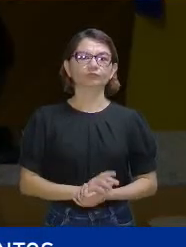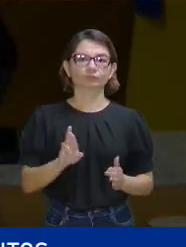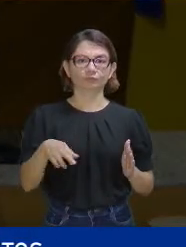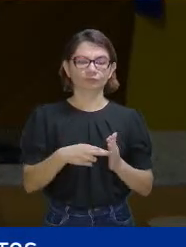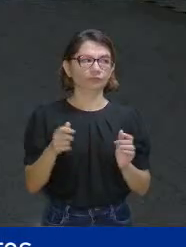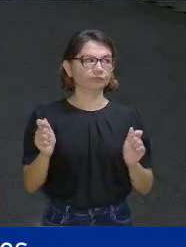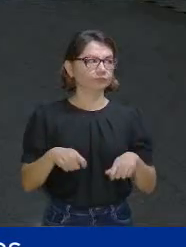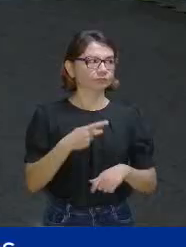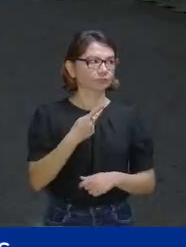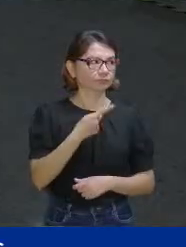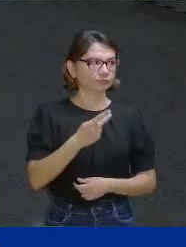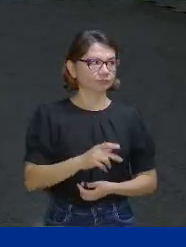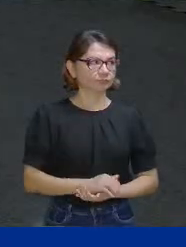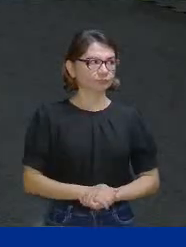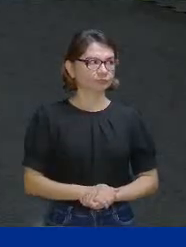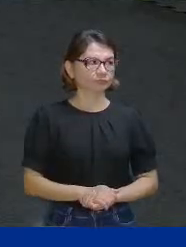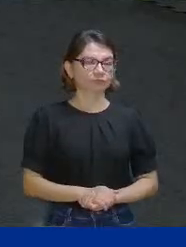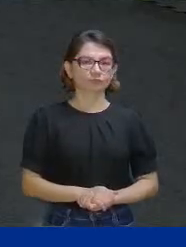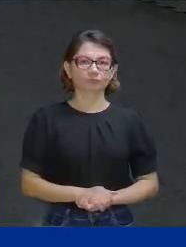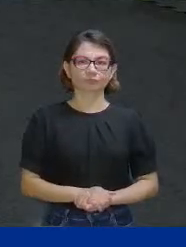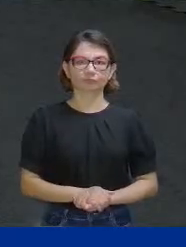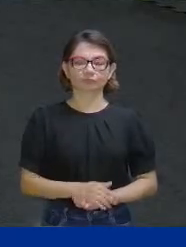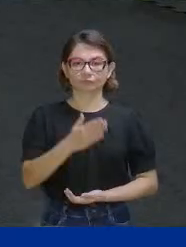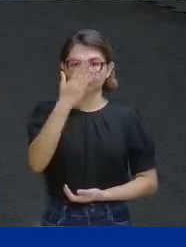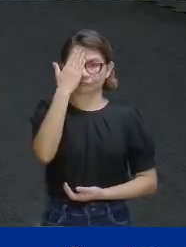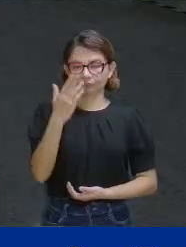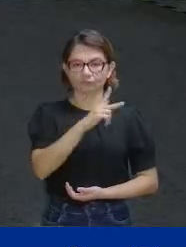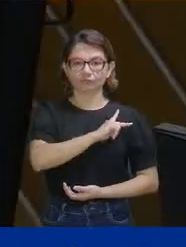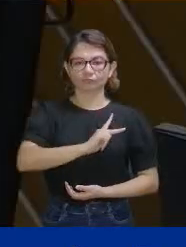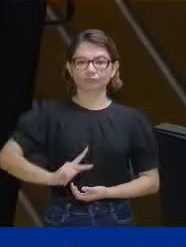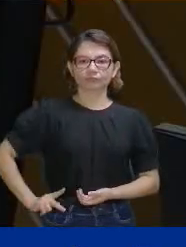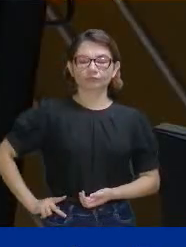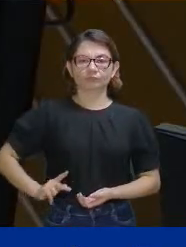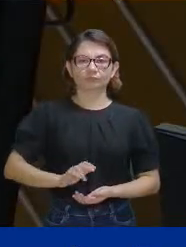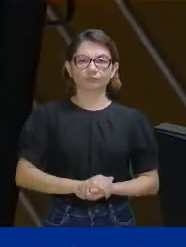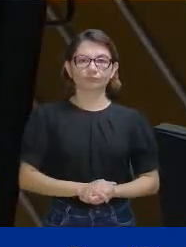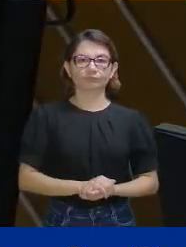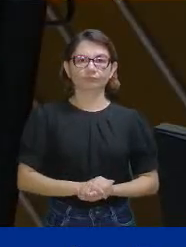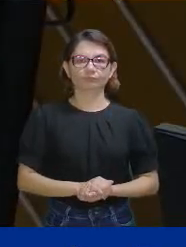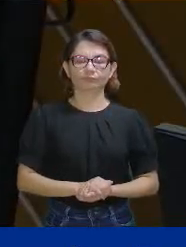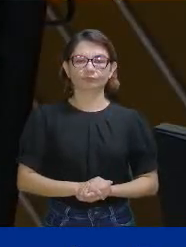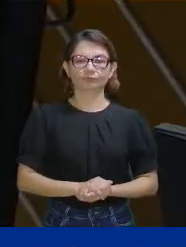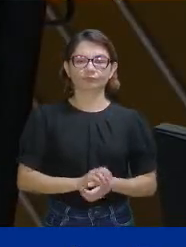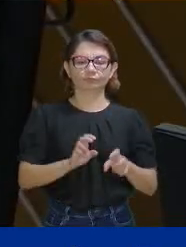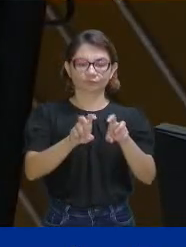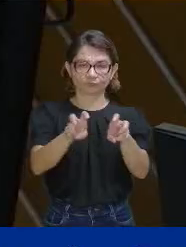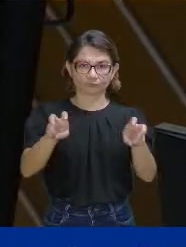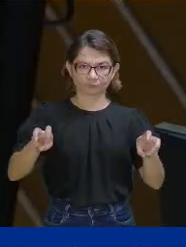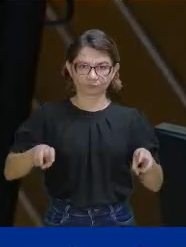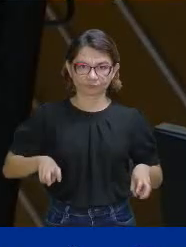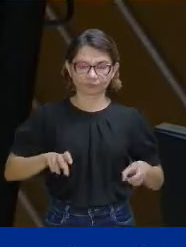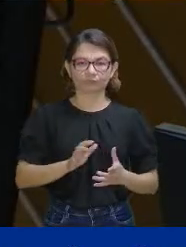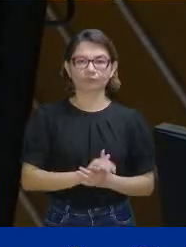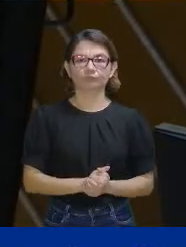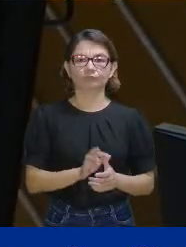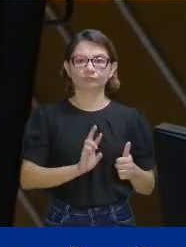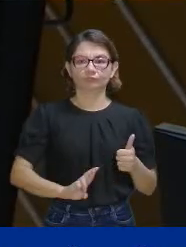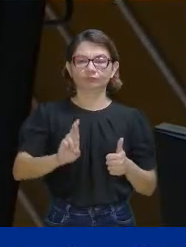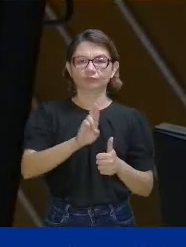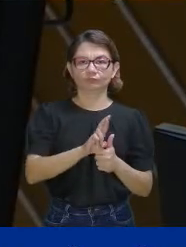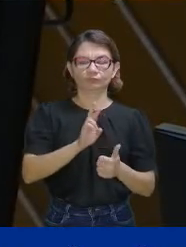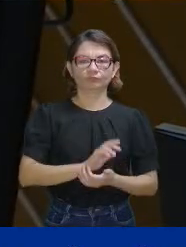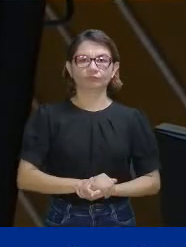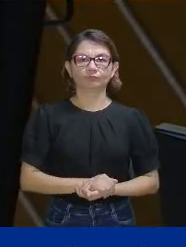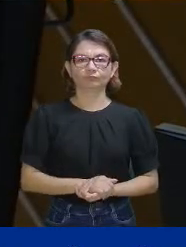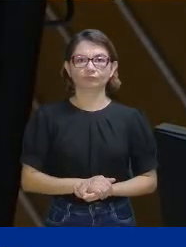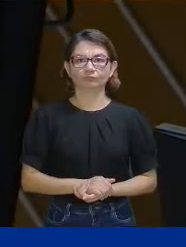relatora. Obrigada, presidente. Excelentíssimo Imagem senhor ampla do plenário. presidente, eminentes pares, Foco na juíza Paola Santos. doutora Ela é branca, de procuradora